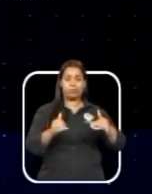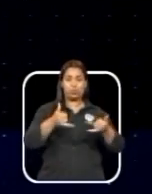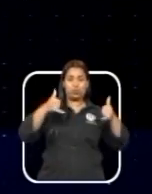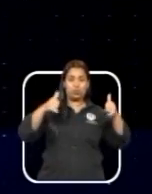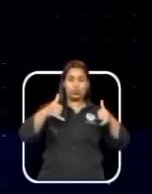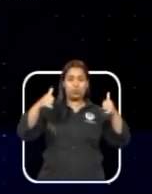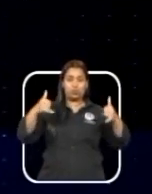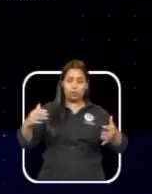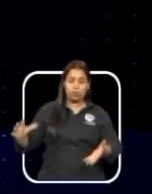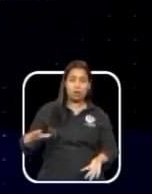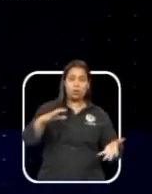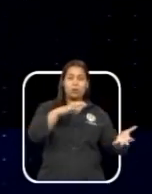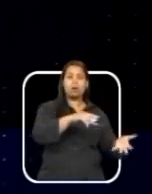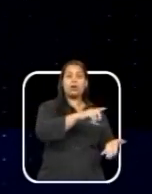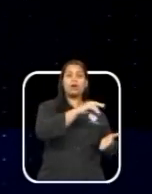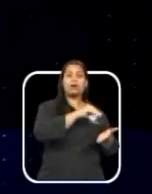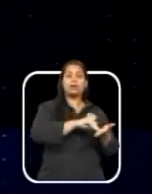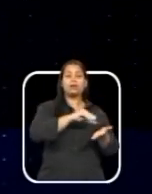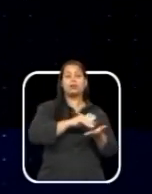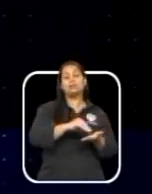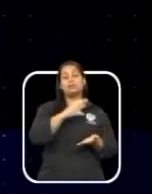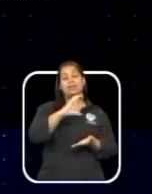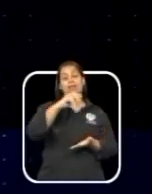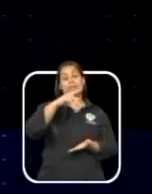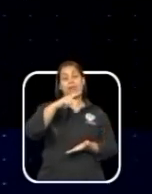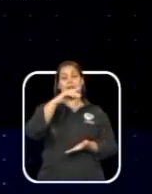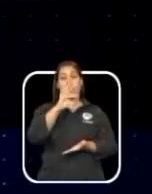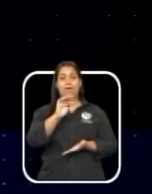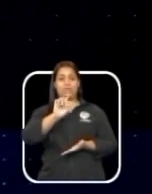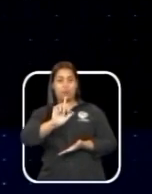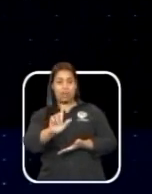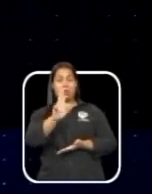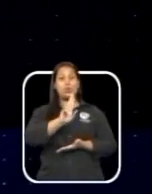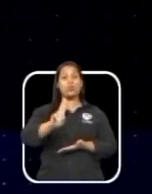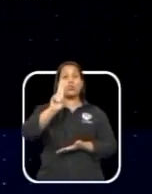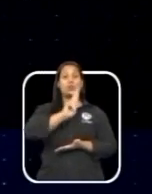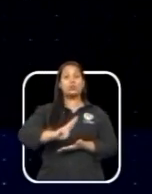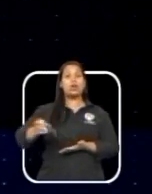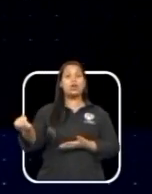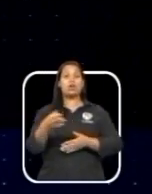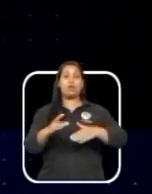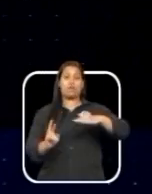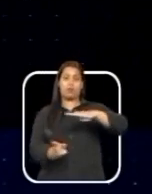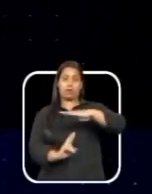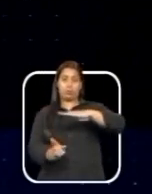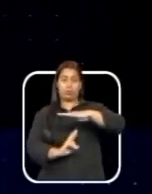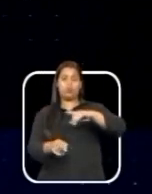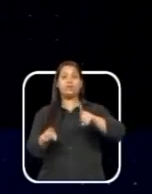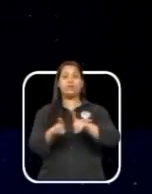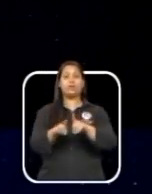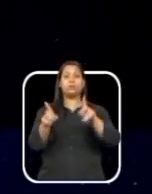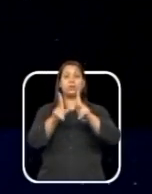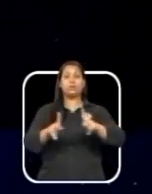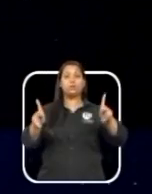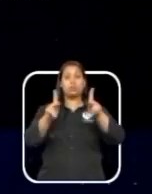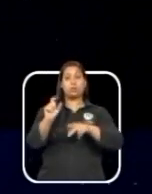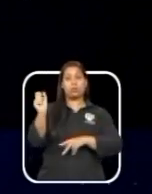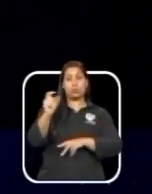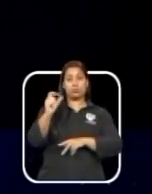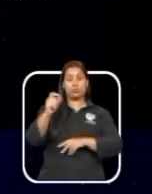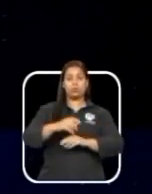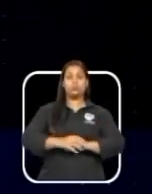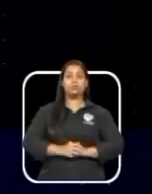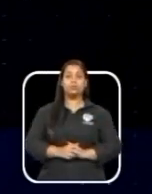transformadores de energia elétrica para a CPFL, que serão utilizados na nova rodoviária e no Shopping